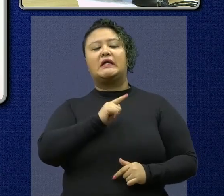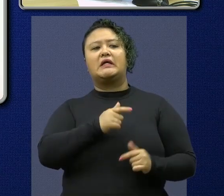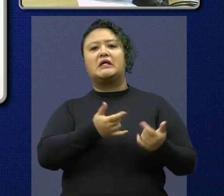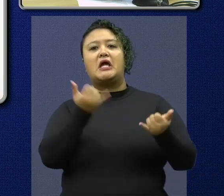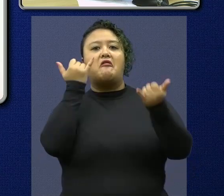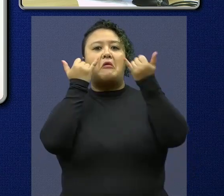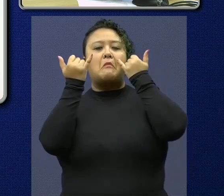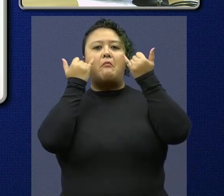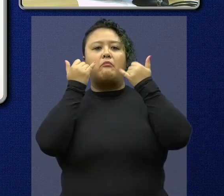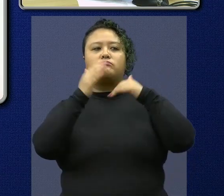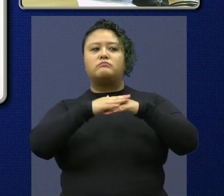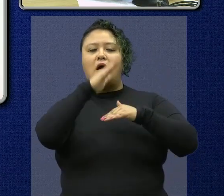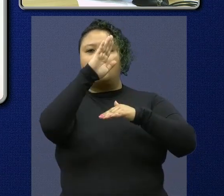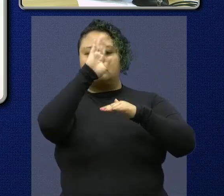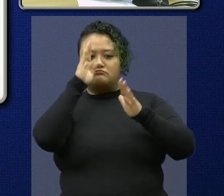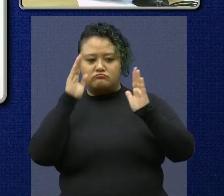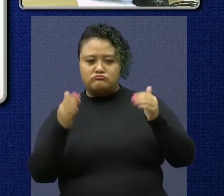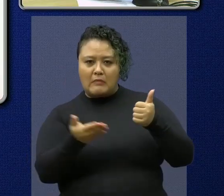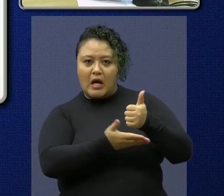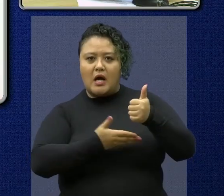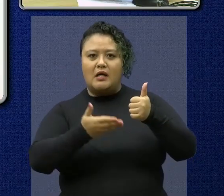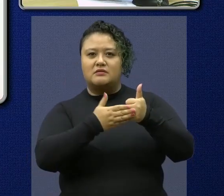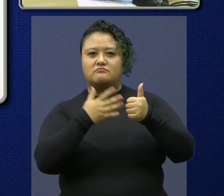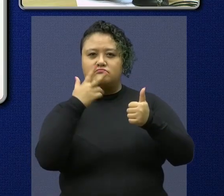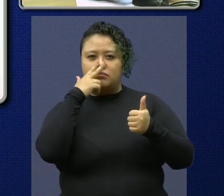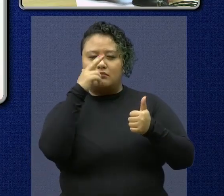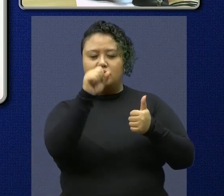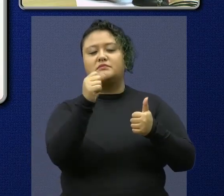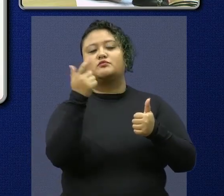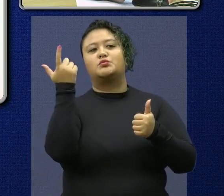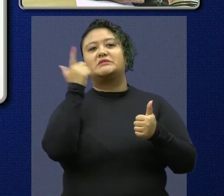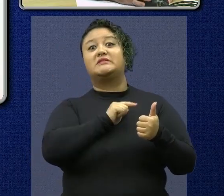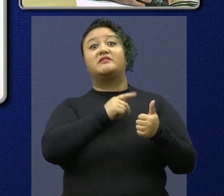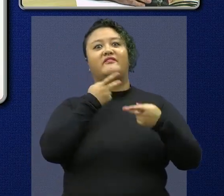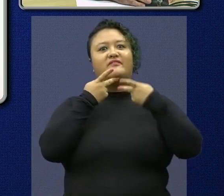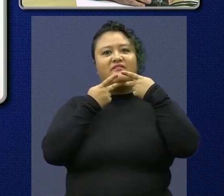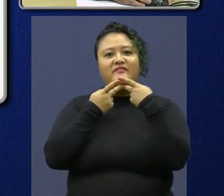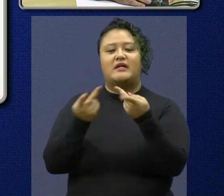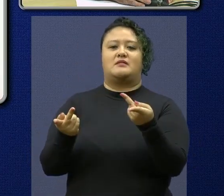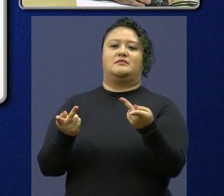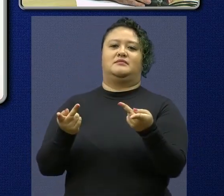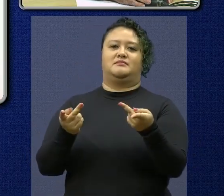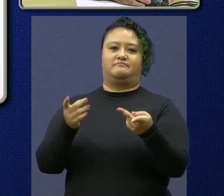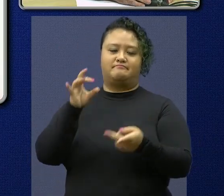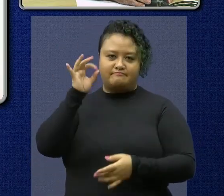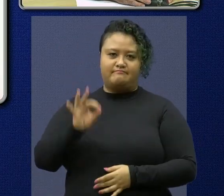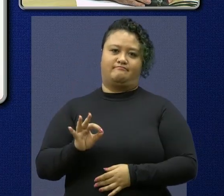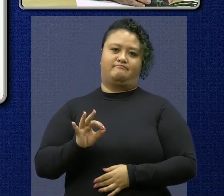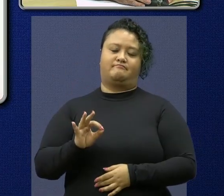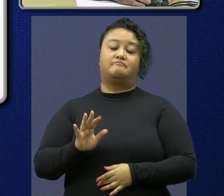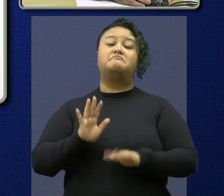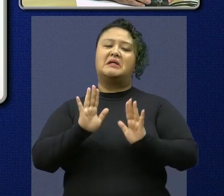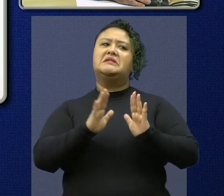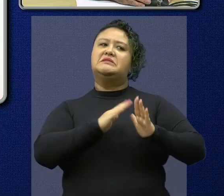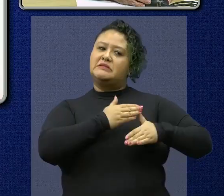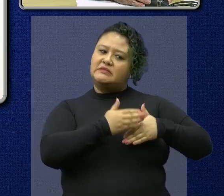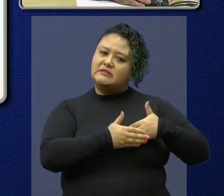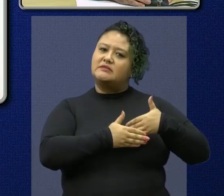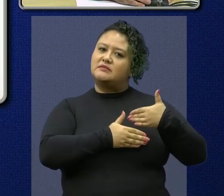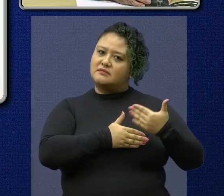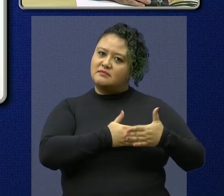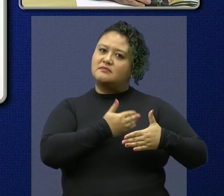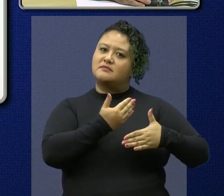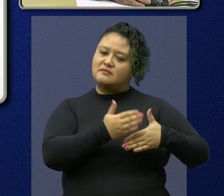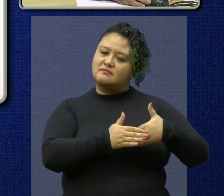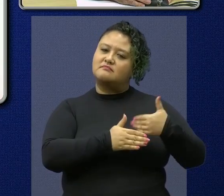poder apresentar, falar e etc., né? Mas tá transcorrendo nesse